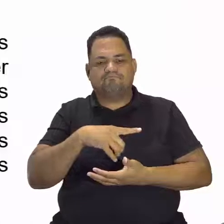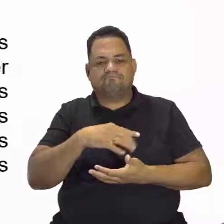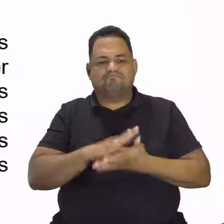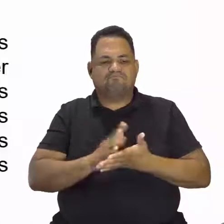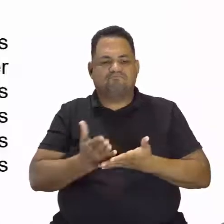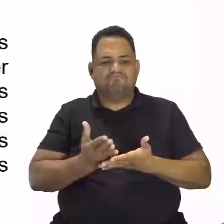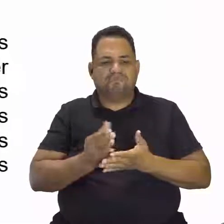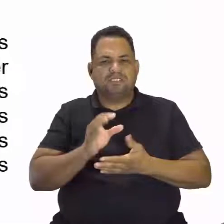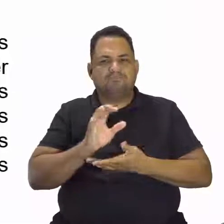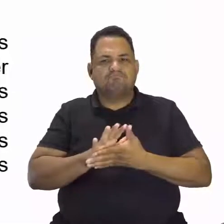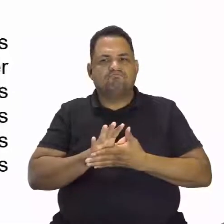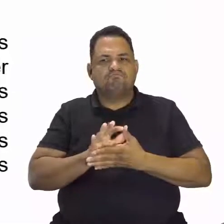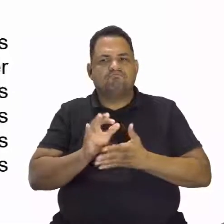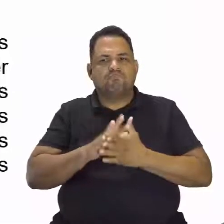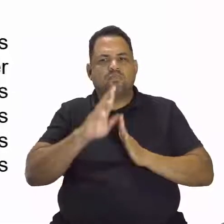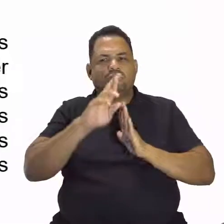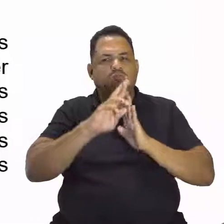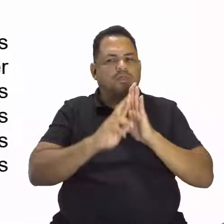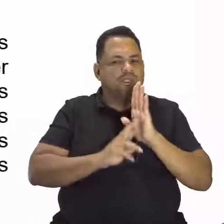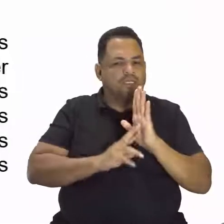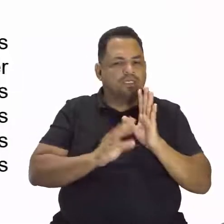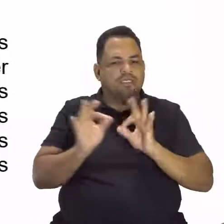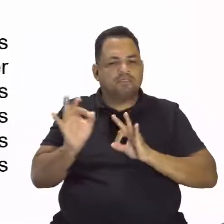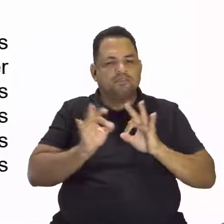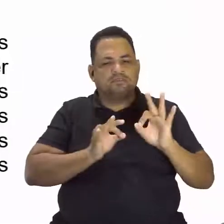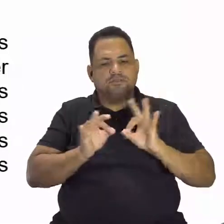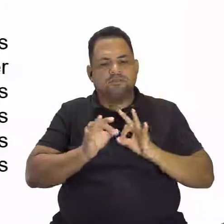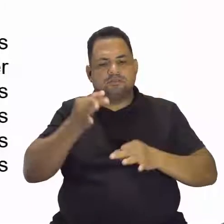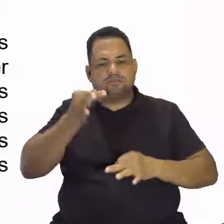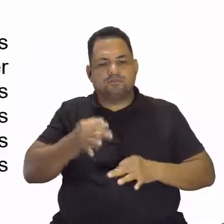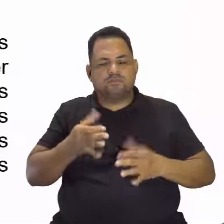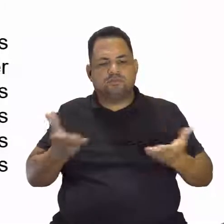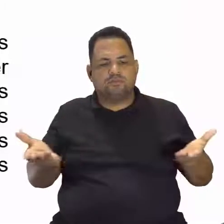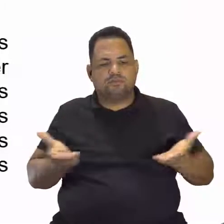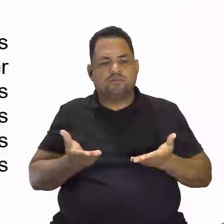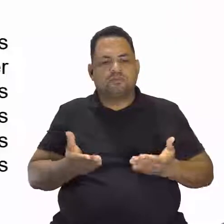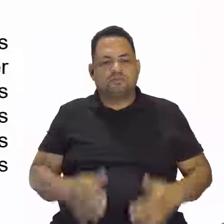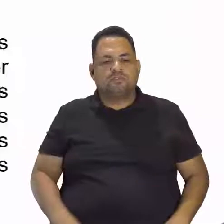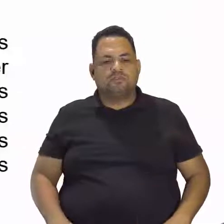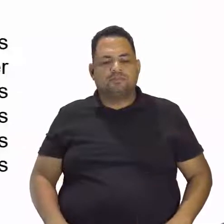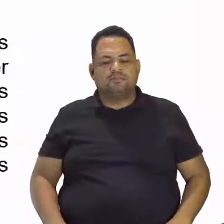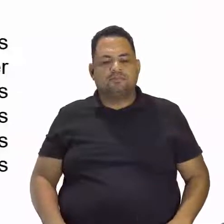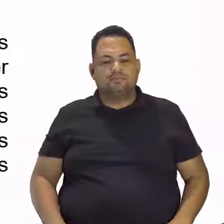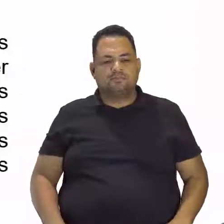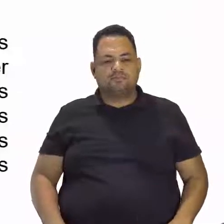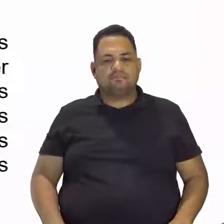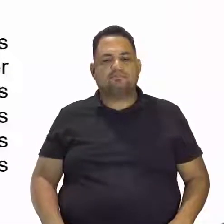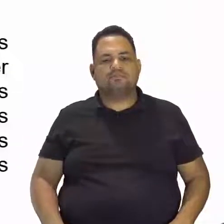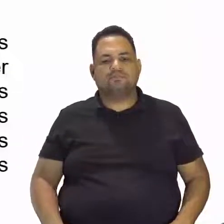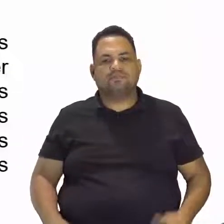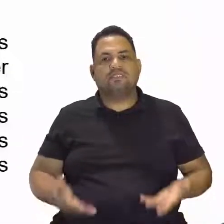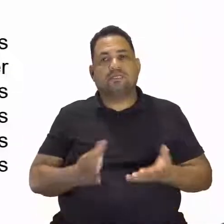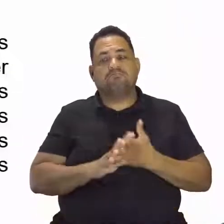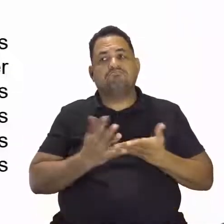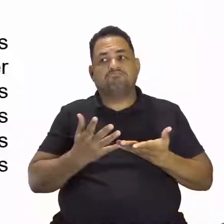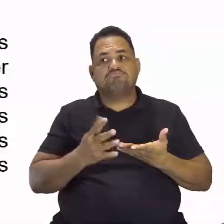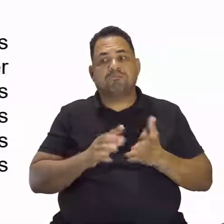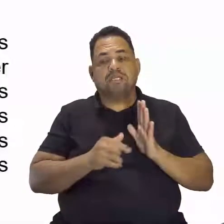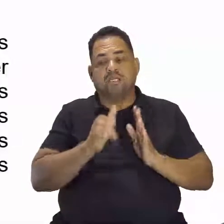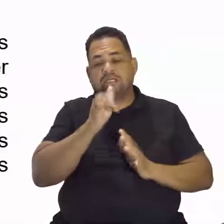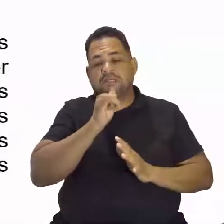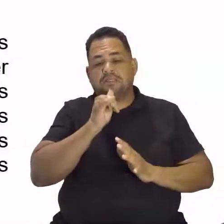hoje. Sendo assim, certas populações parecem ter um estatuto bem definido hoje, como é o caso das populações indígenas,